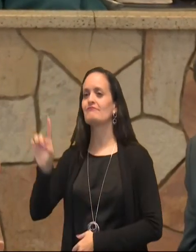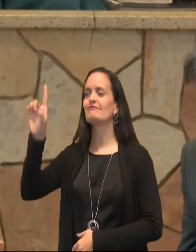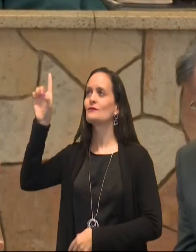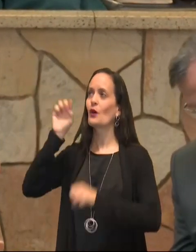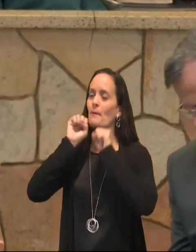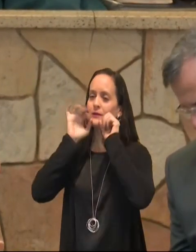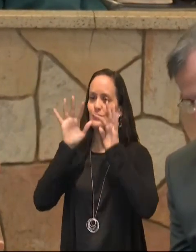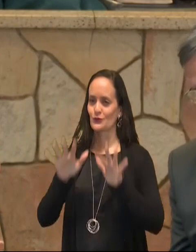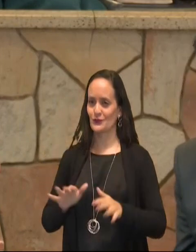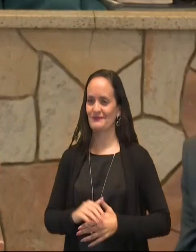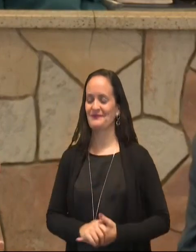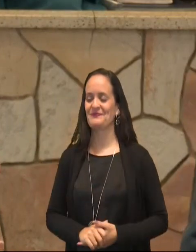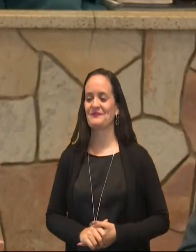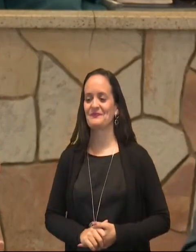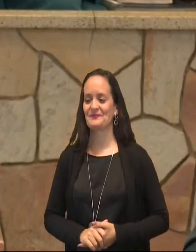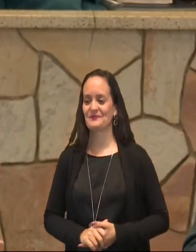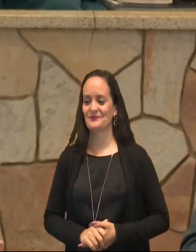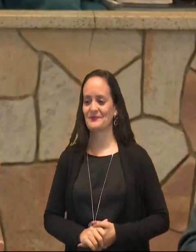abençoe.